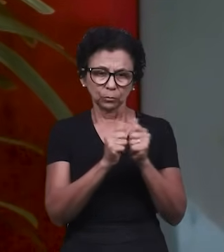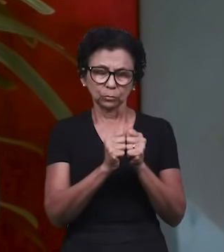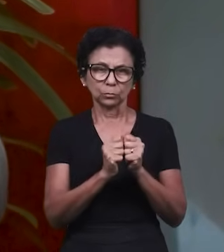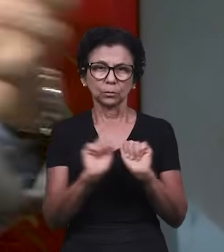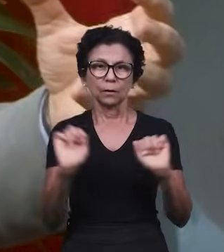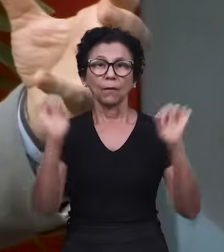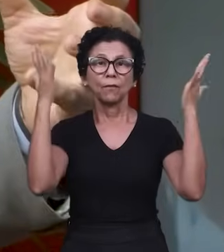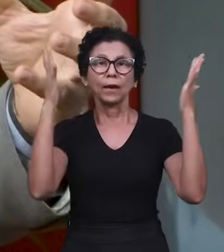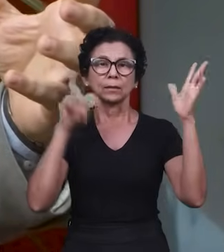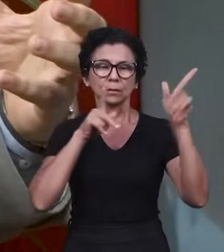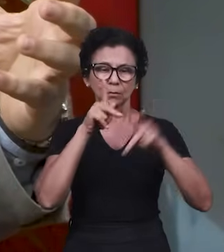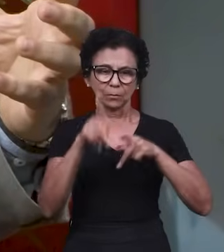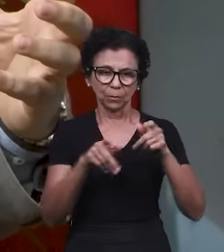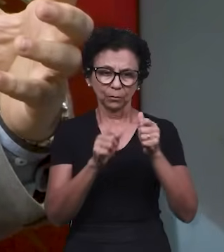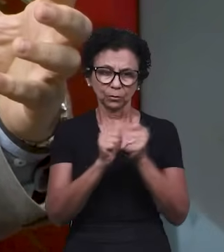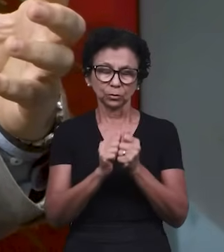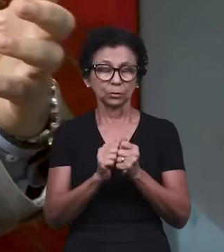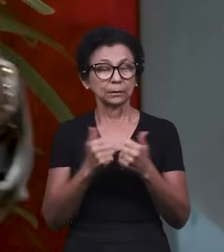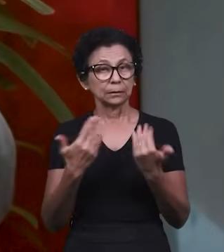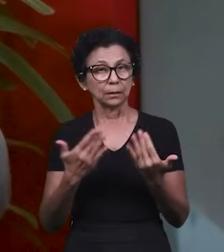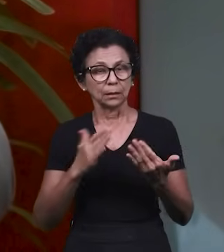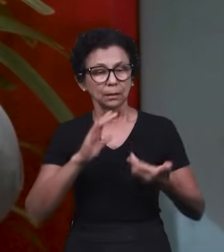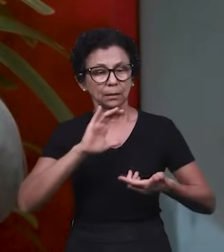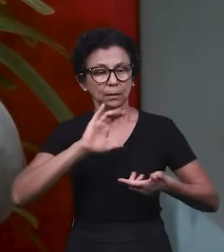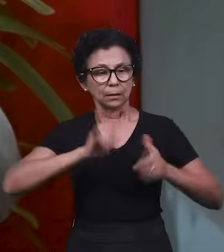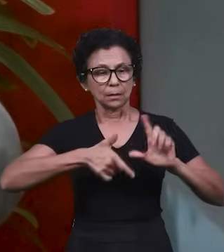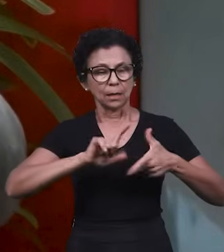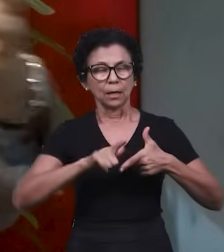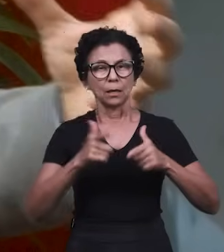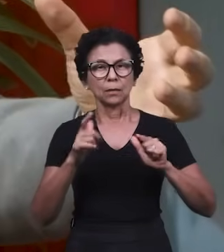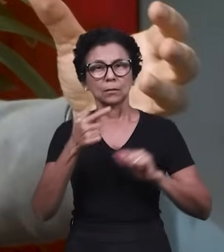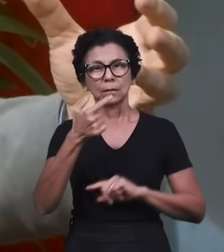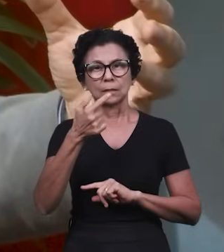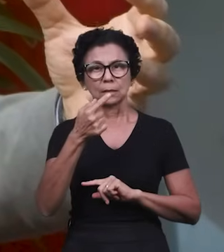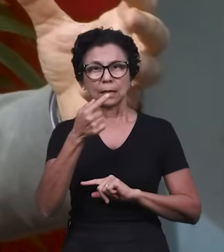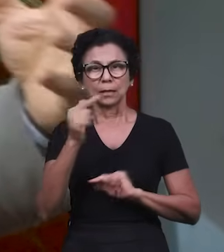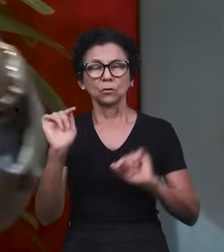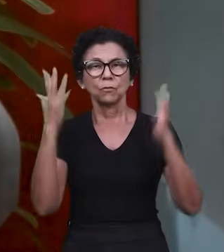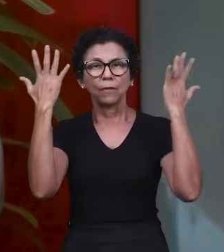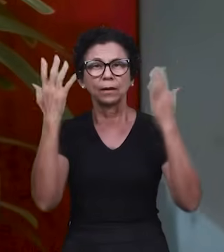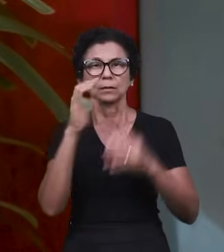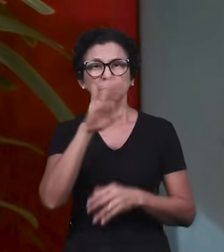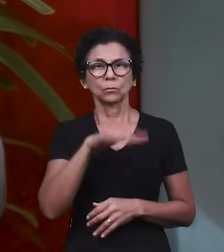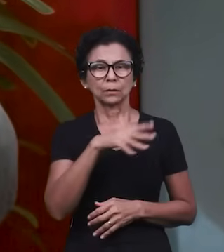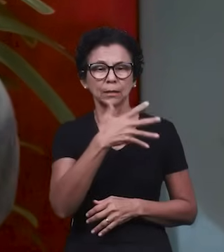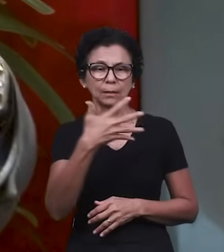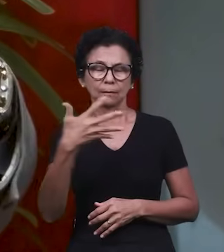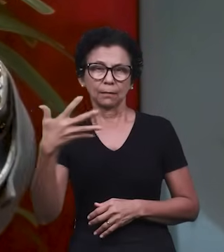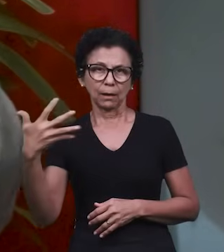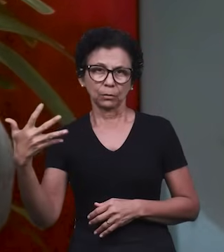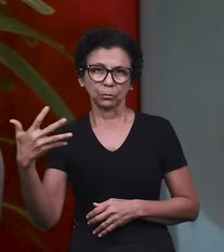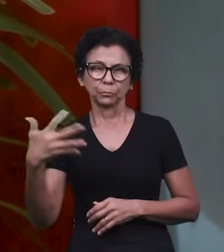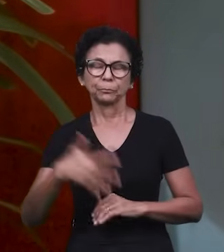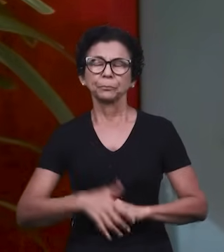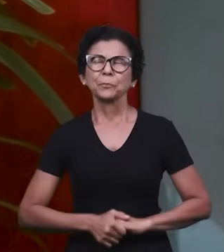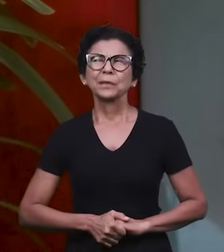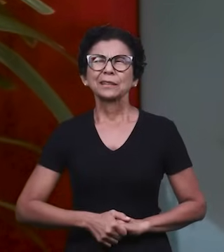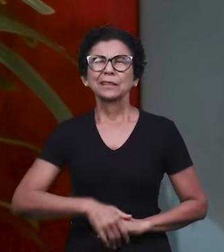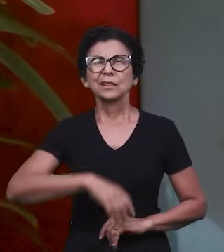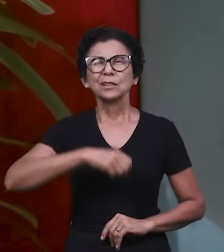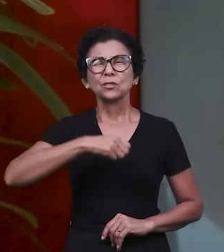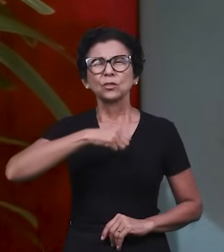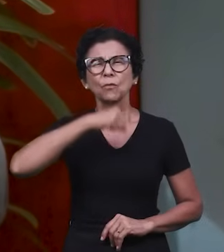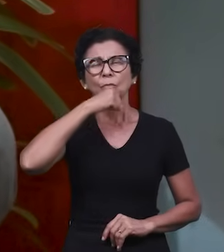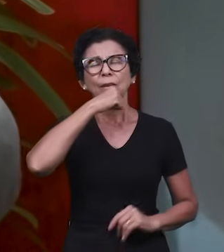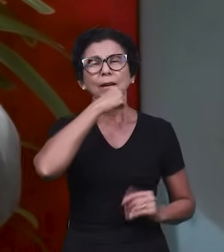ideia, Israel tem 7 festas no calendário festivo de Israel. E desde o Velho Testamento que